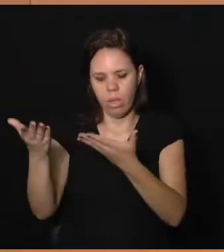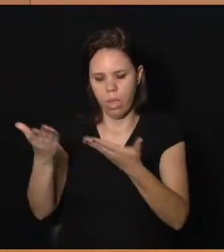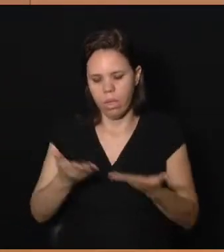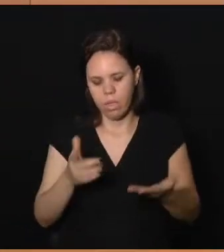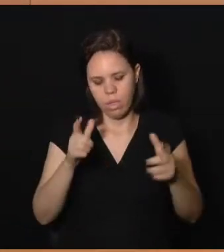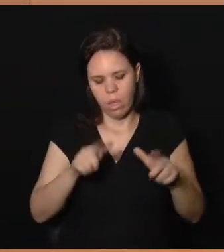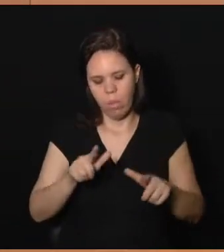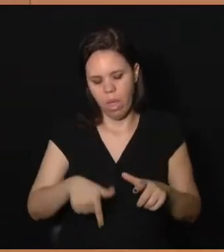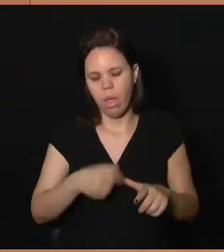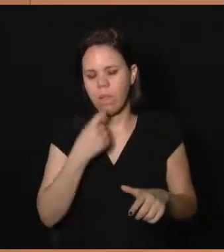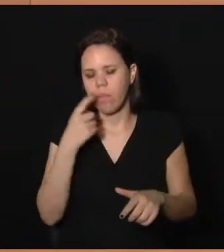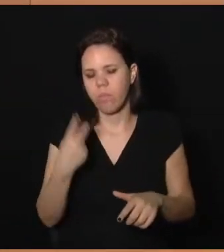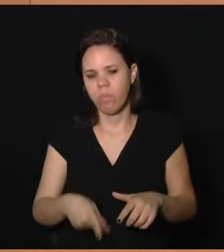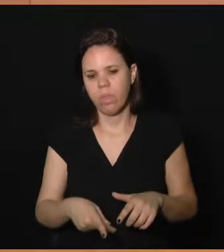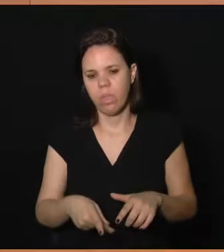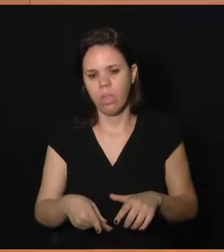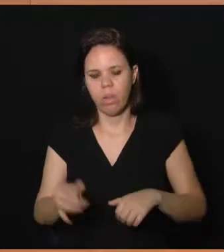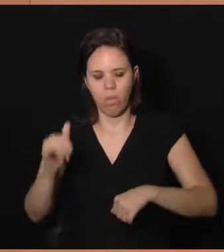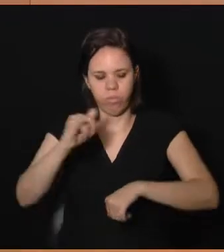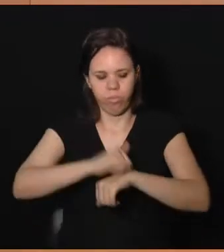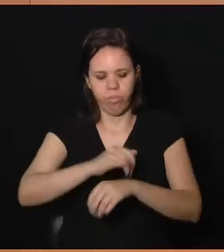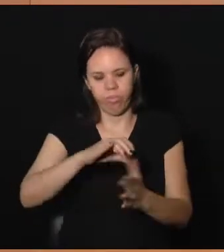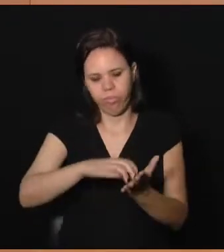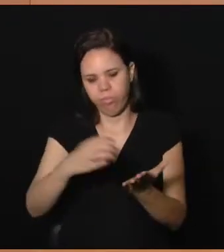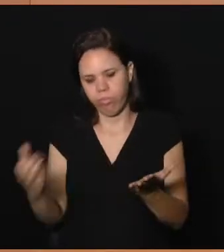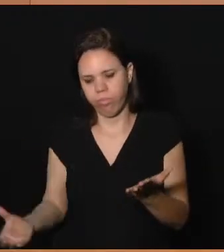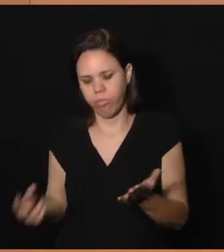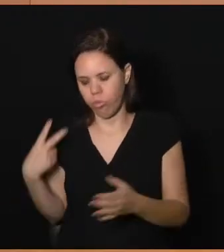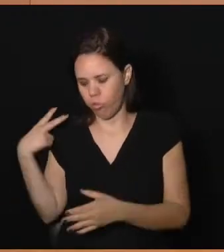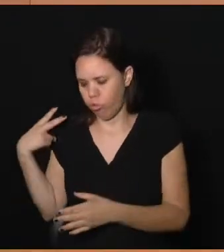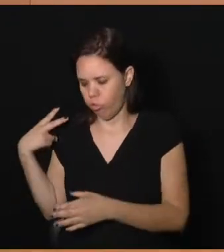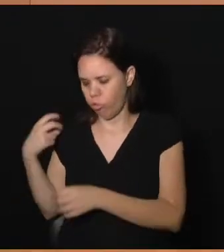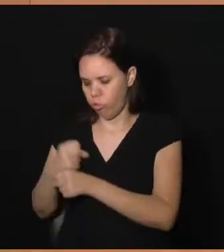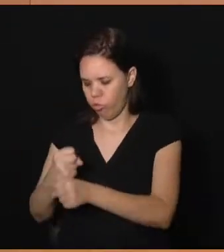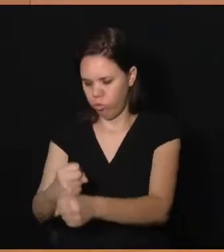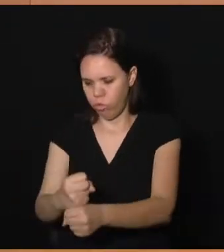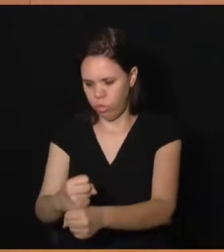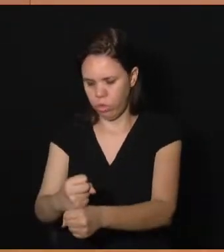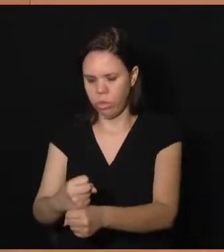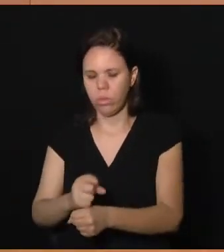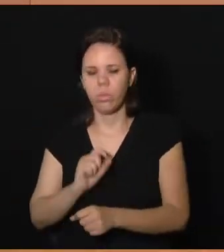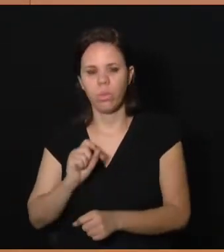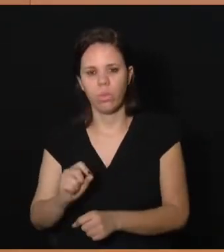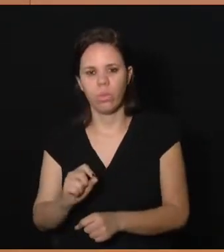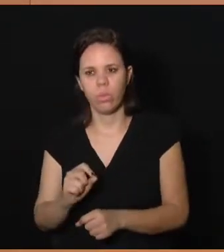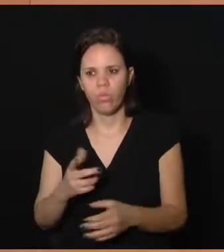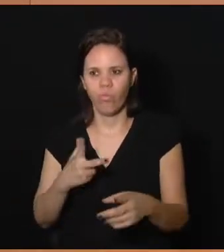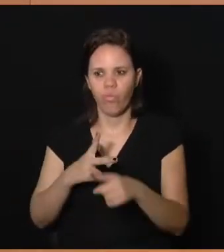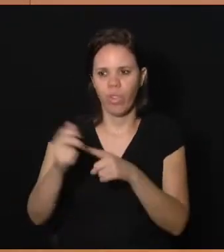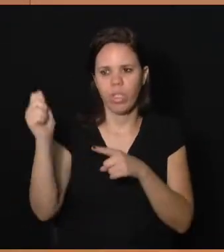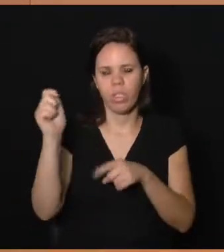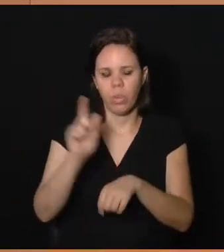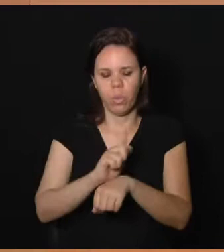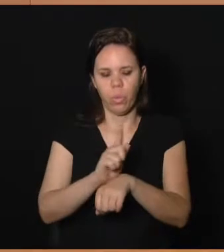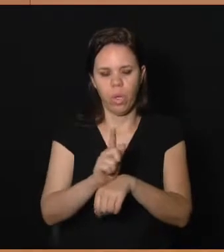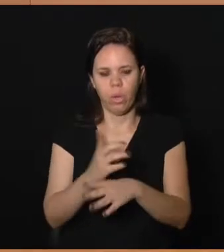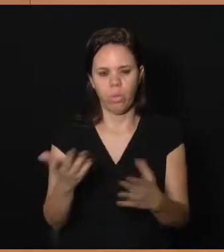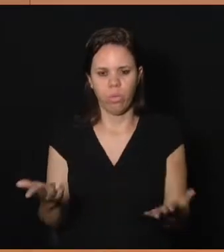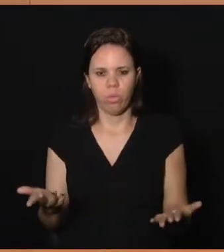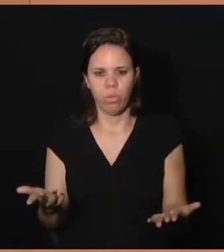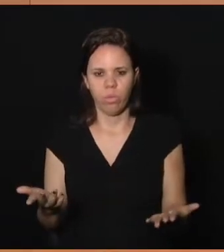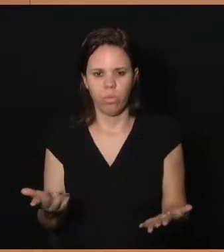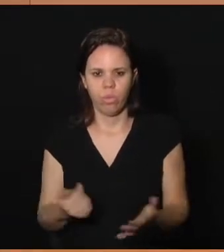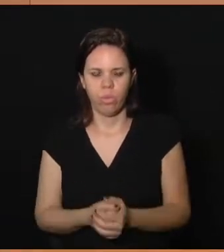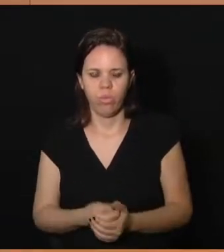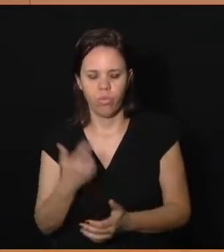Né? Viracopos ultrapassou, já nos últimos 2 anos, ultrapassou Guarulhos, né, nessa questão.